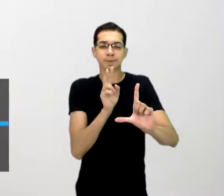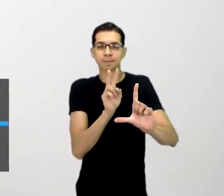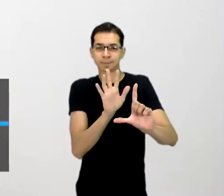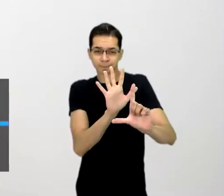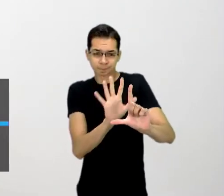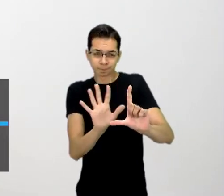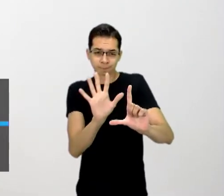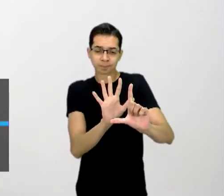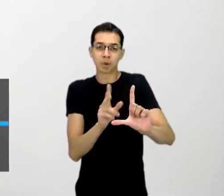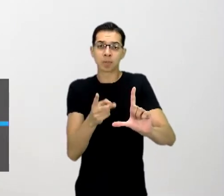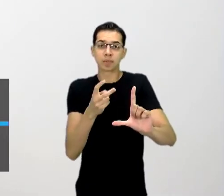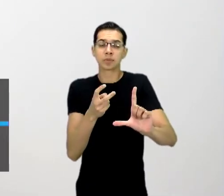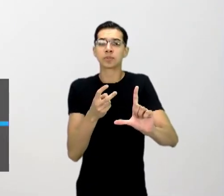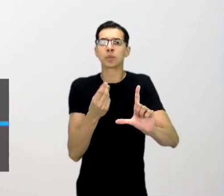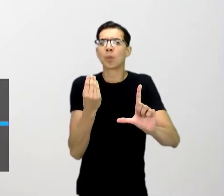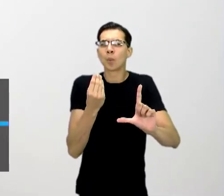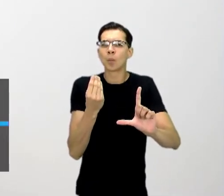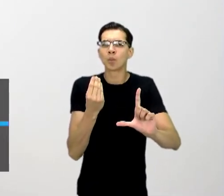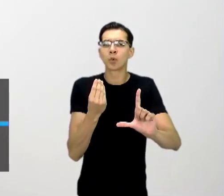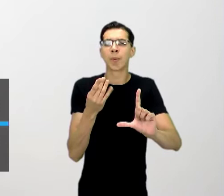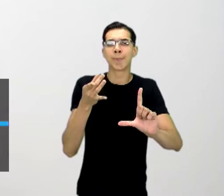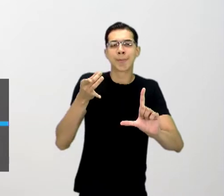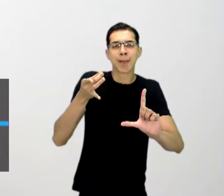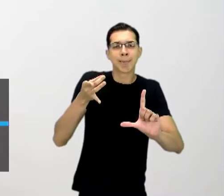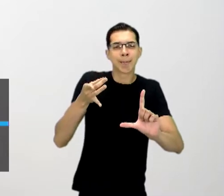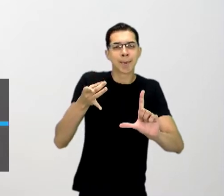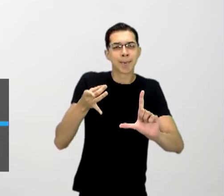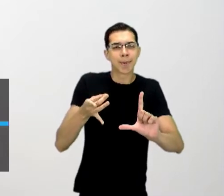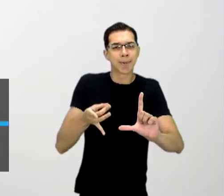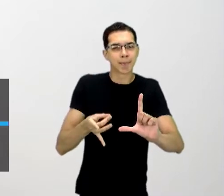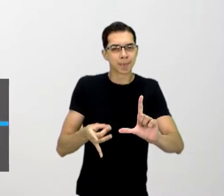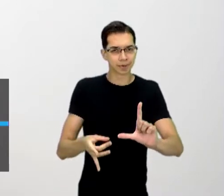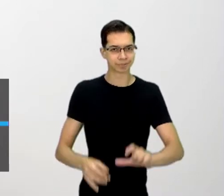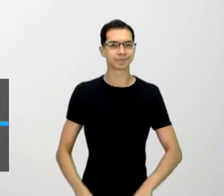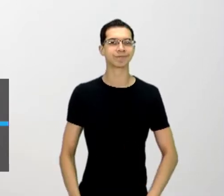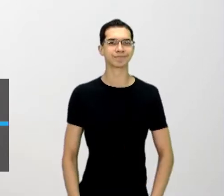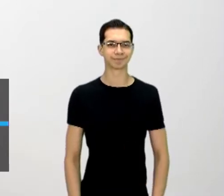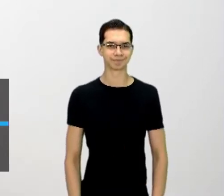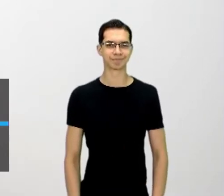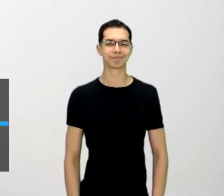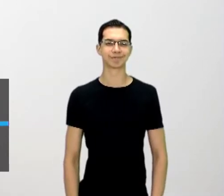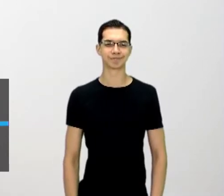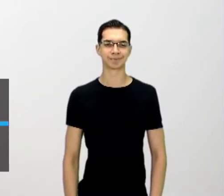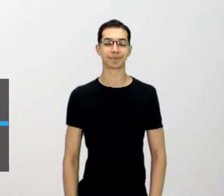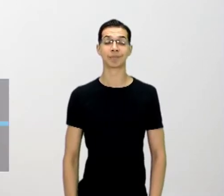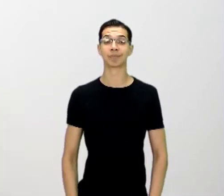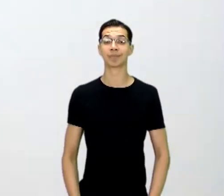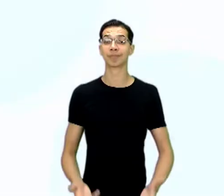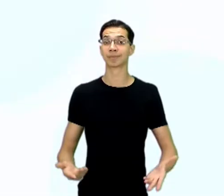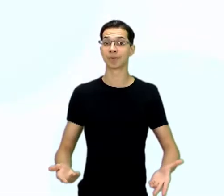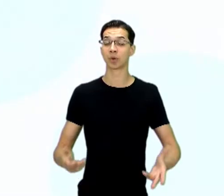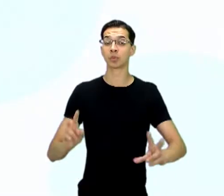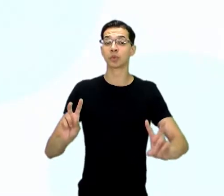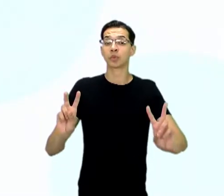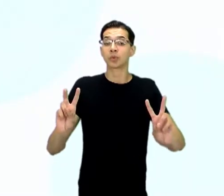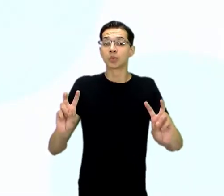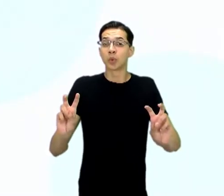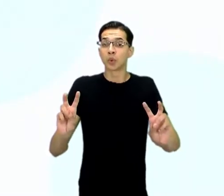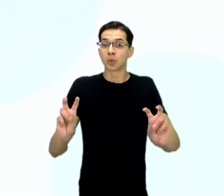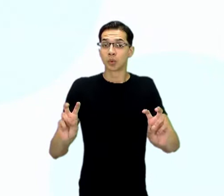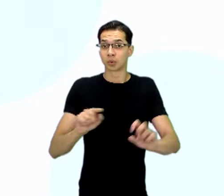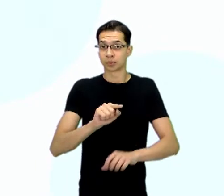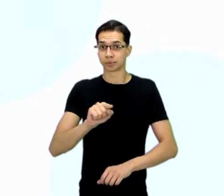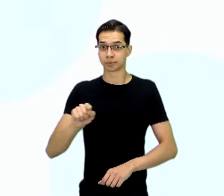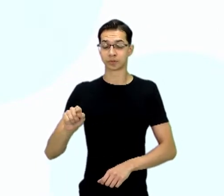estão essas partes, né, que compreendem aí o sistema locomotor. Como objetos de conhecimento, a gente